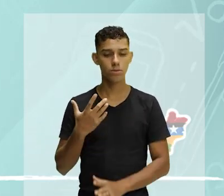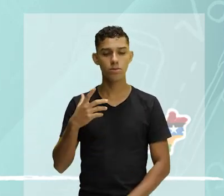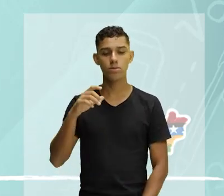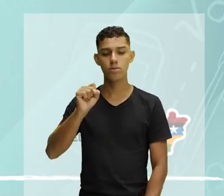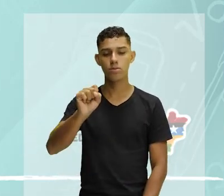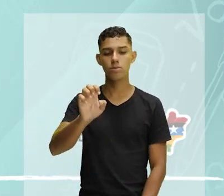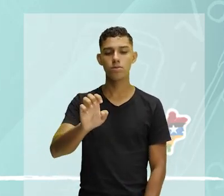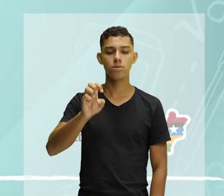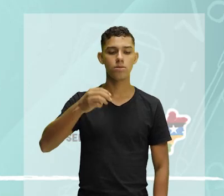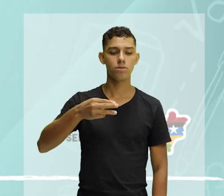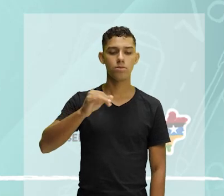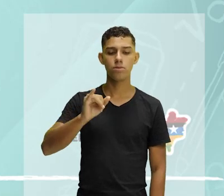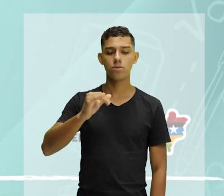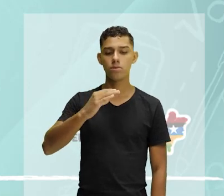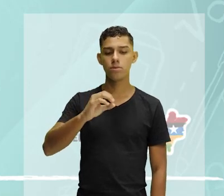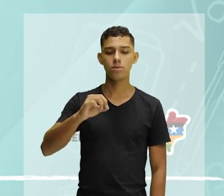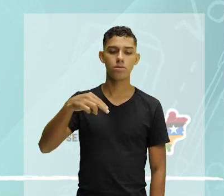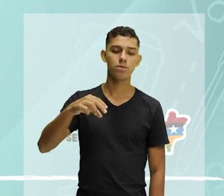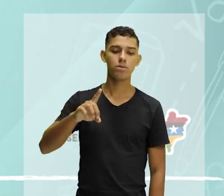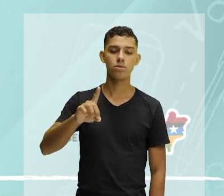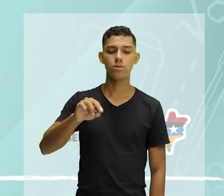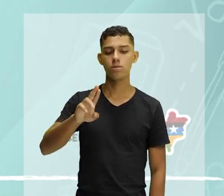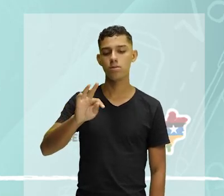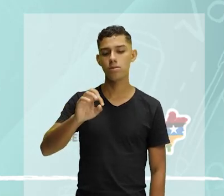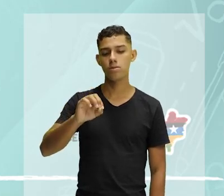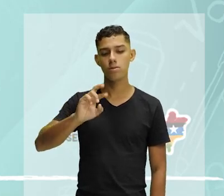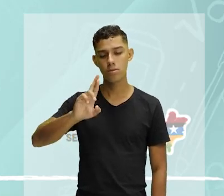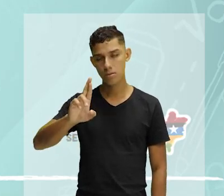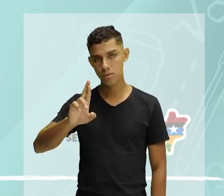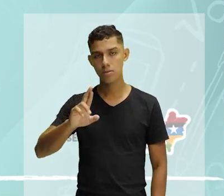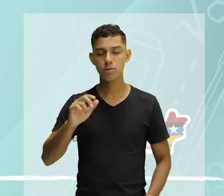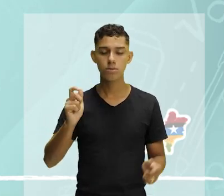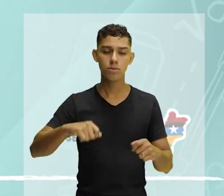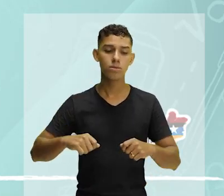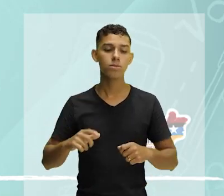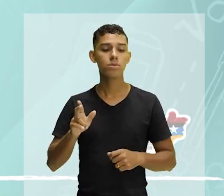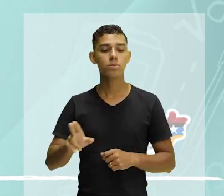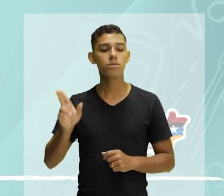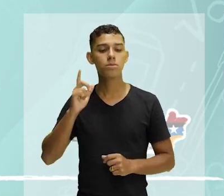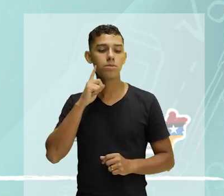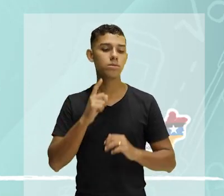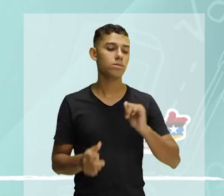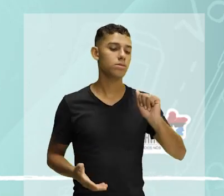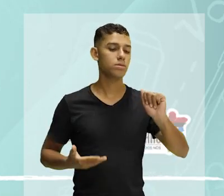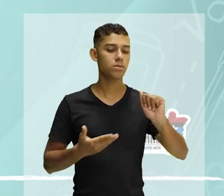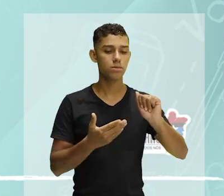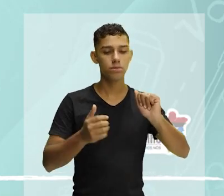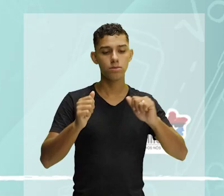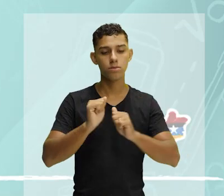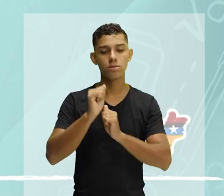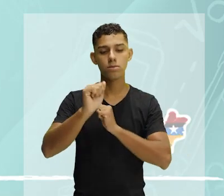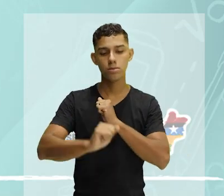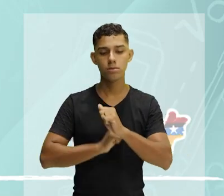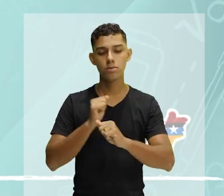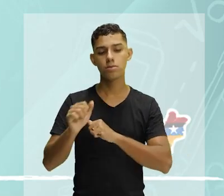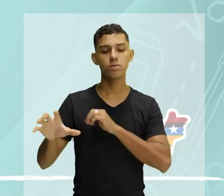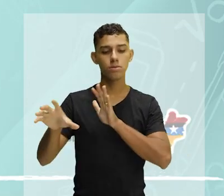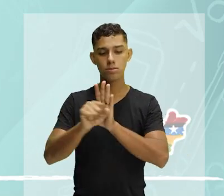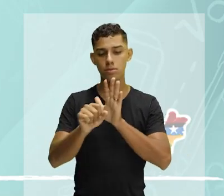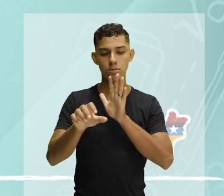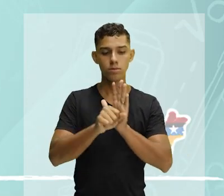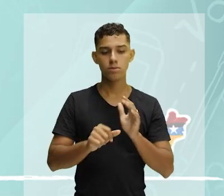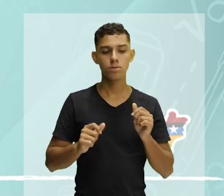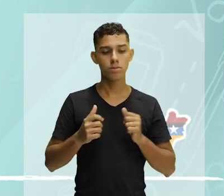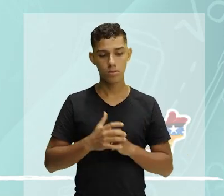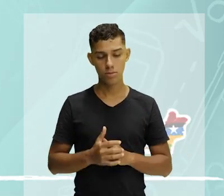P, o que você usaria? Letra A: átomos receptores, átomos doadores,